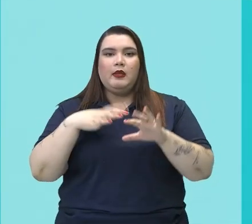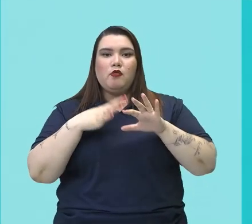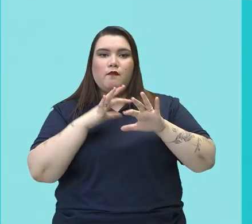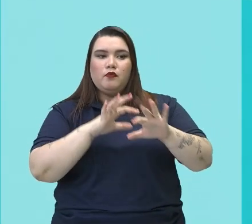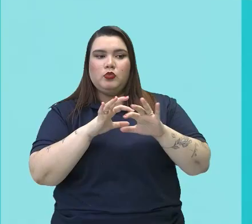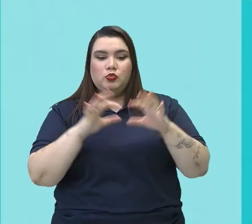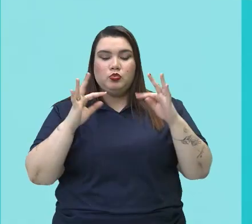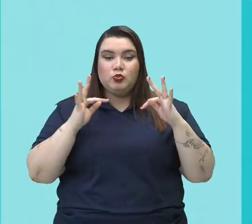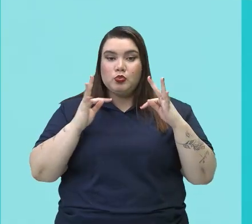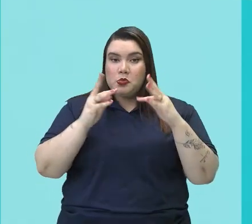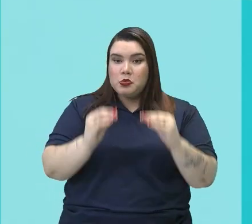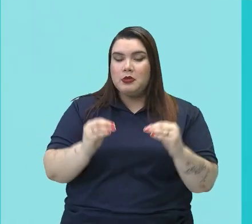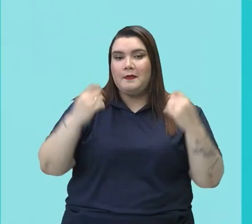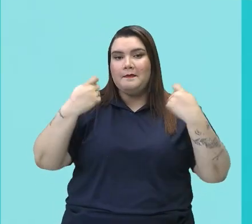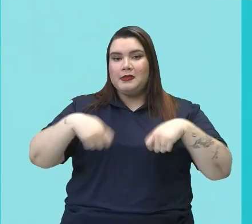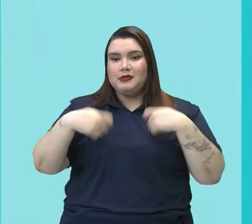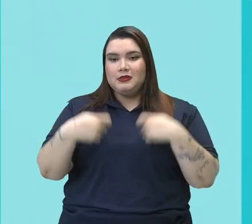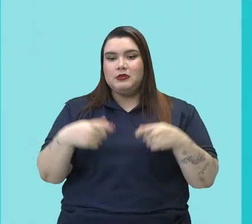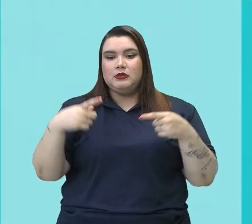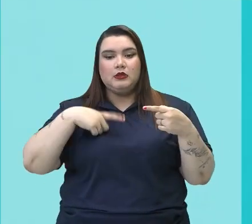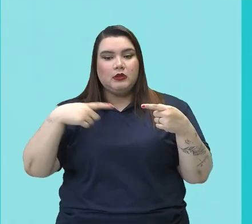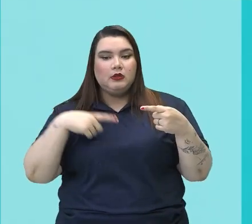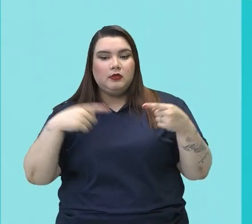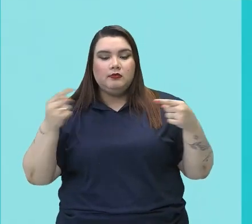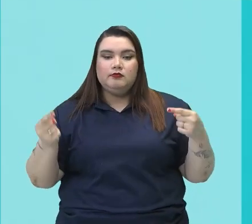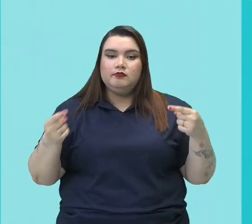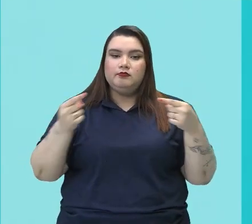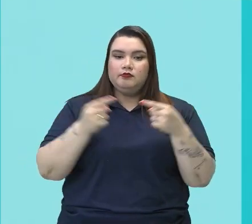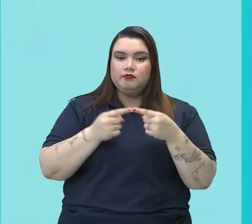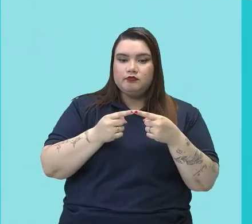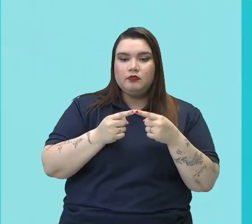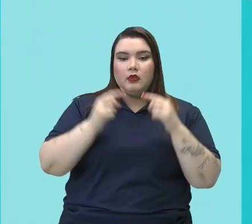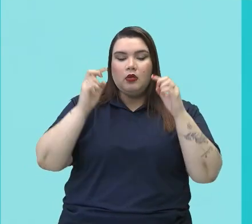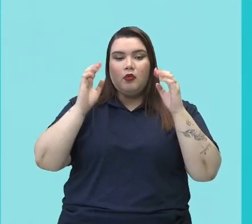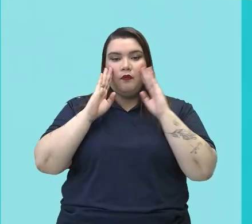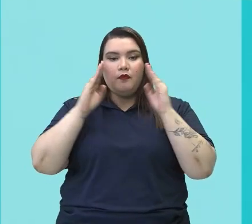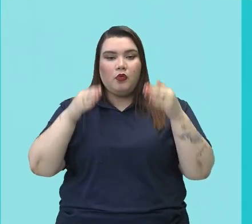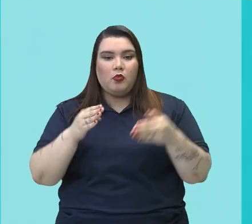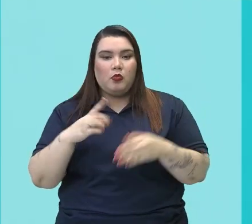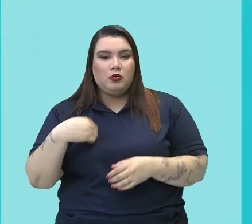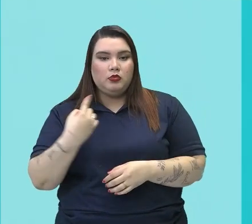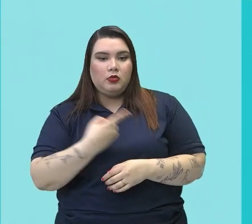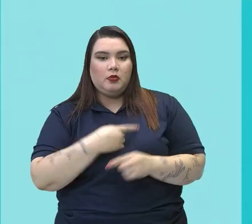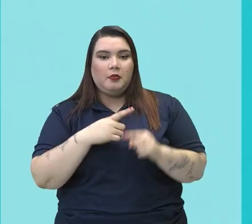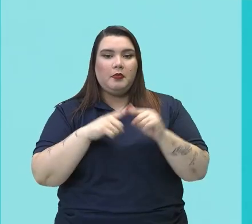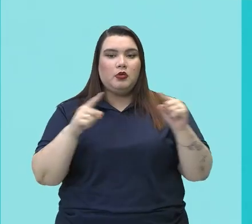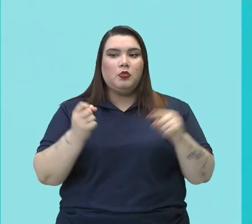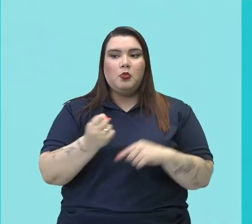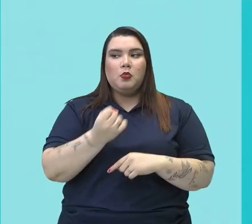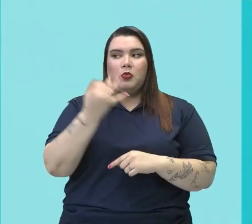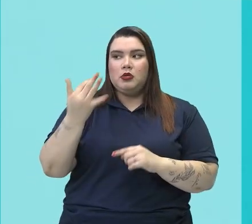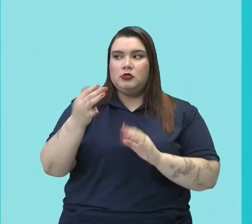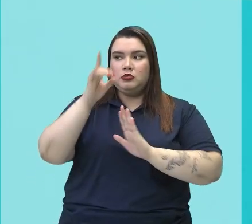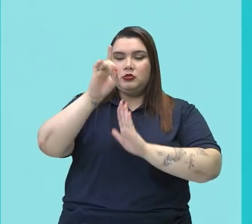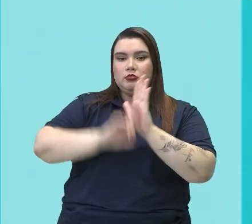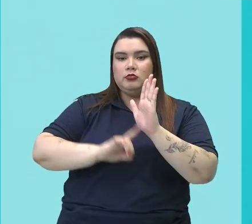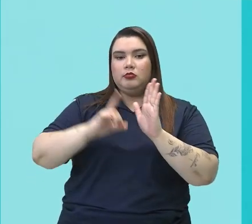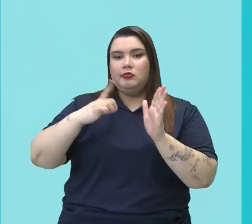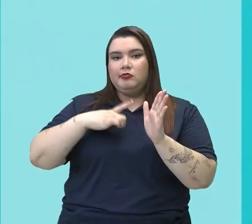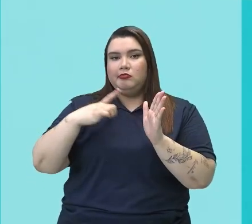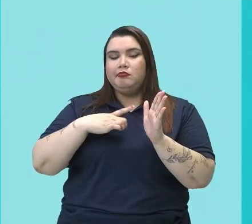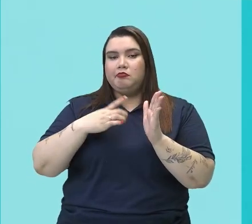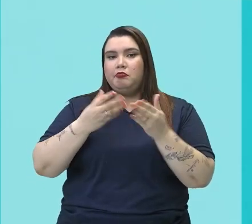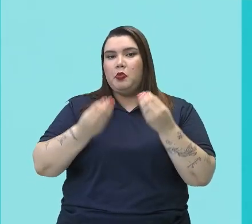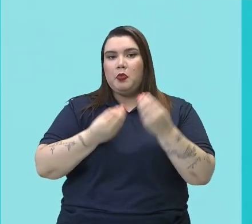deveriam todas elas ser, dizer respeito a nós, mas quantos desses direitos nos é sonegado?